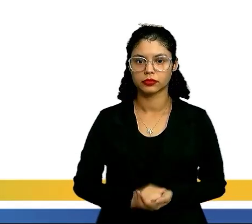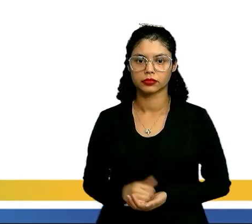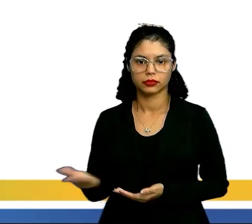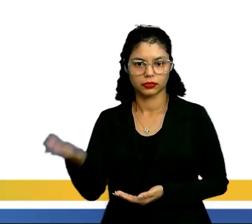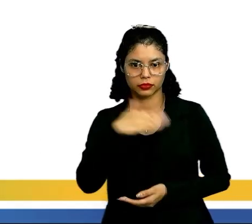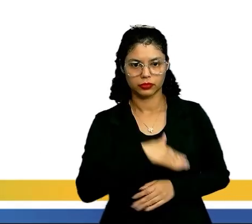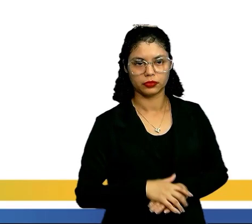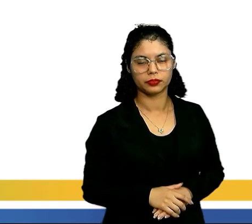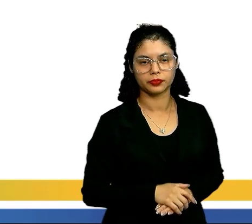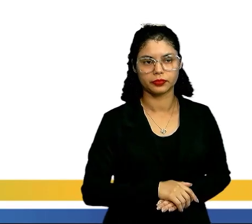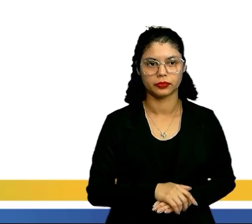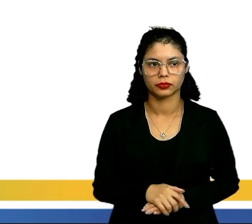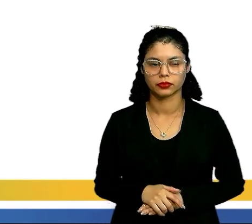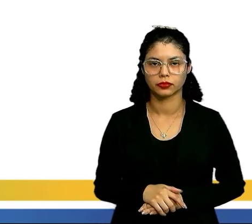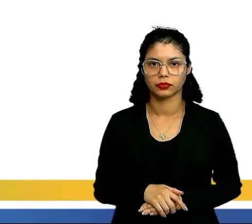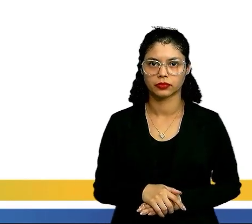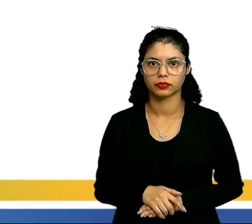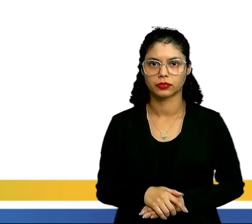vamos lá.